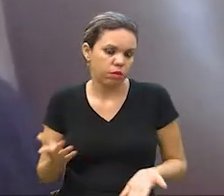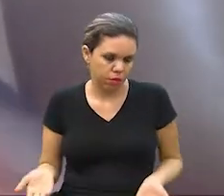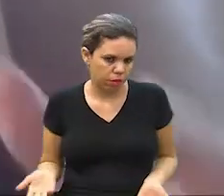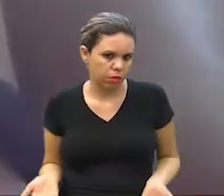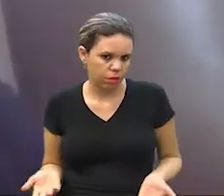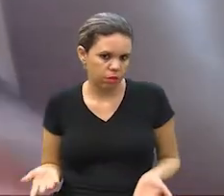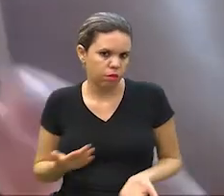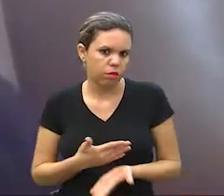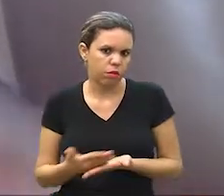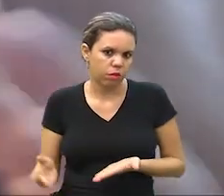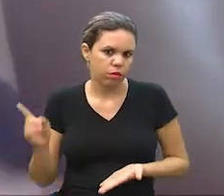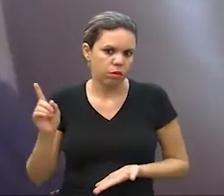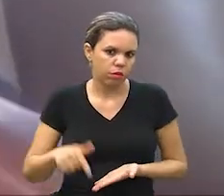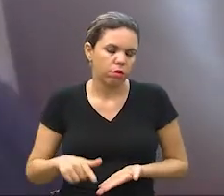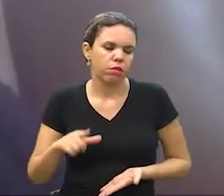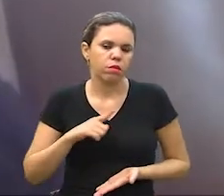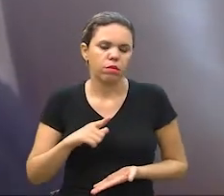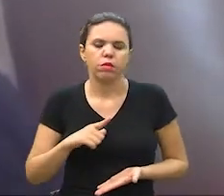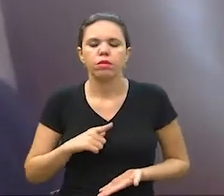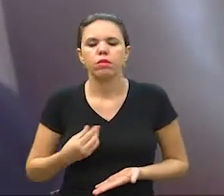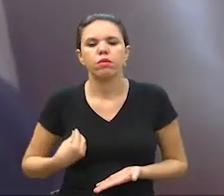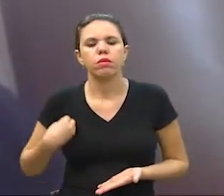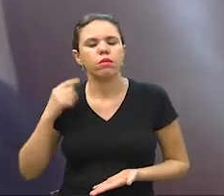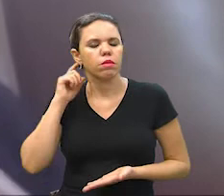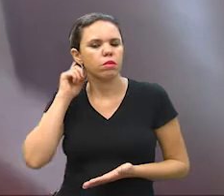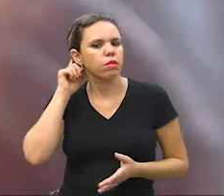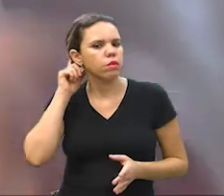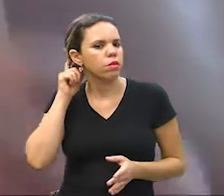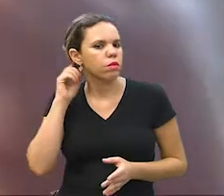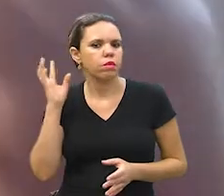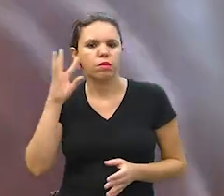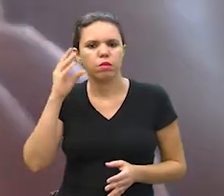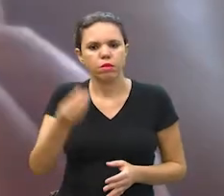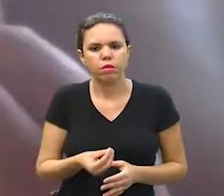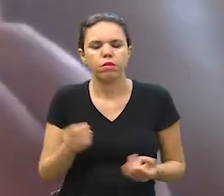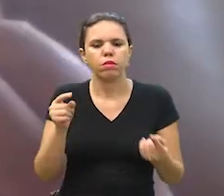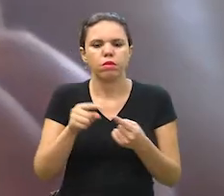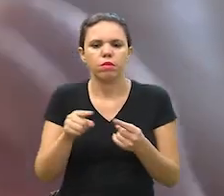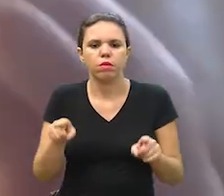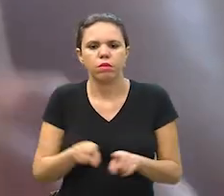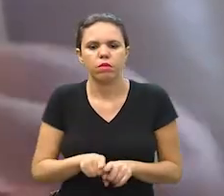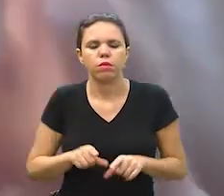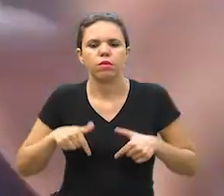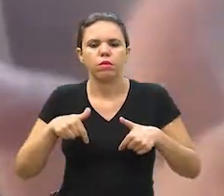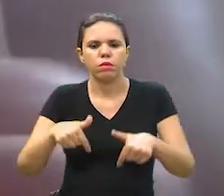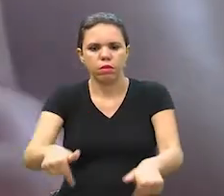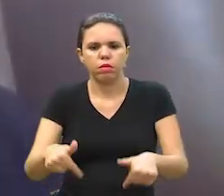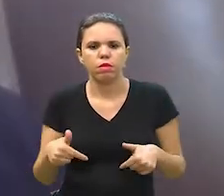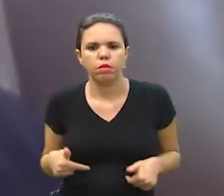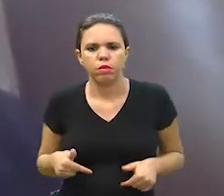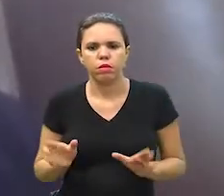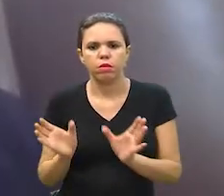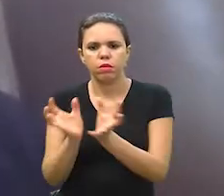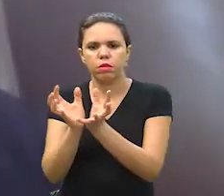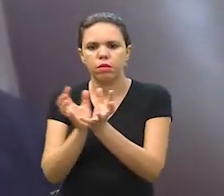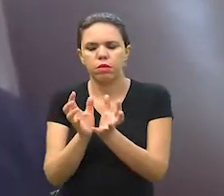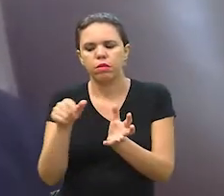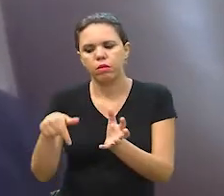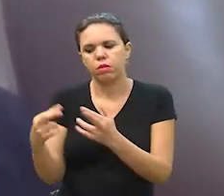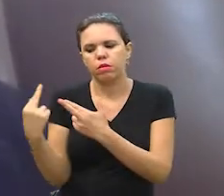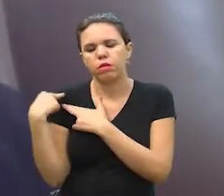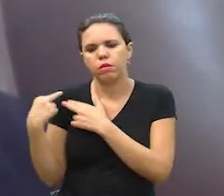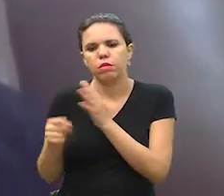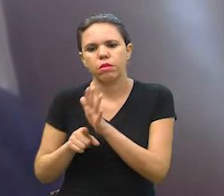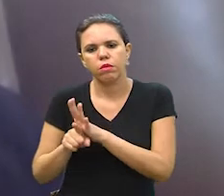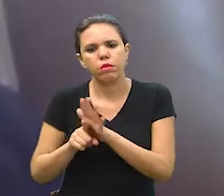Então temos que começar, isso teria que estar. No meu entendimento, esse seria uma linha de atuação do tal do comitê que eu coloquei.